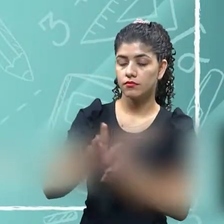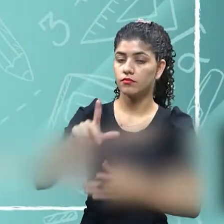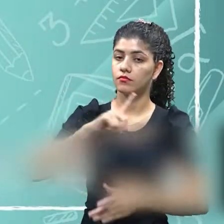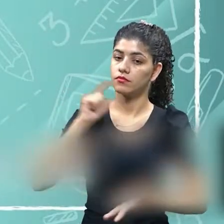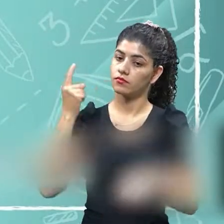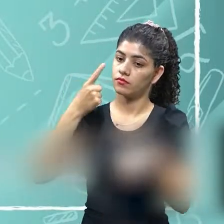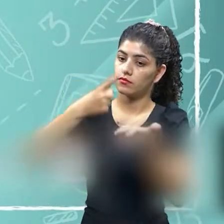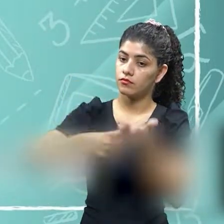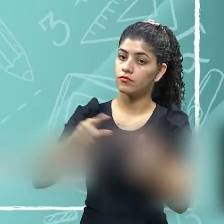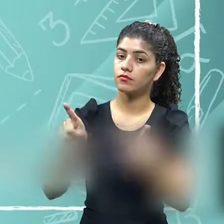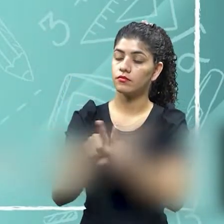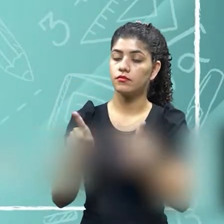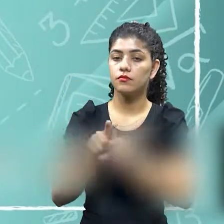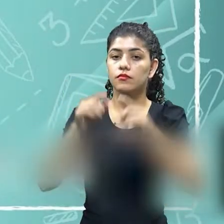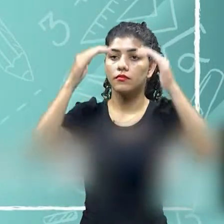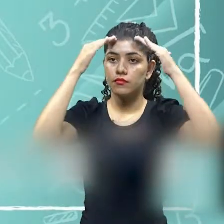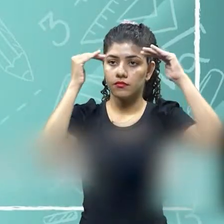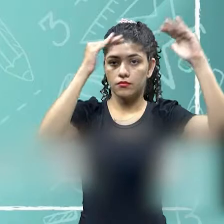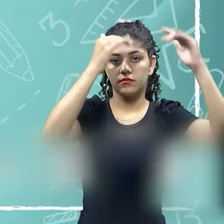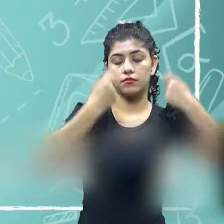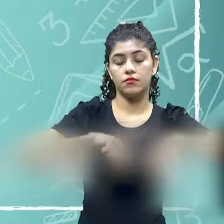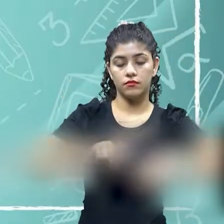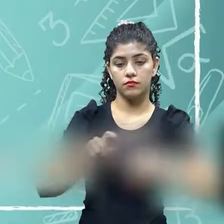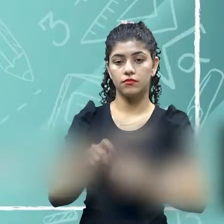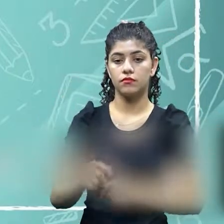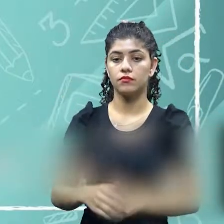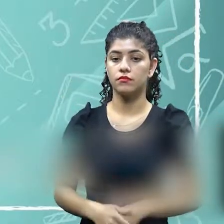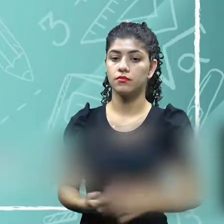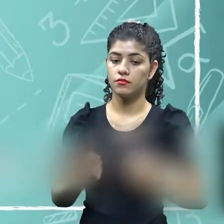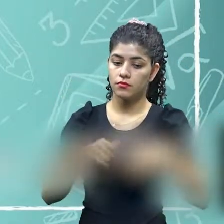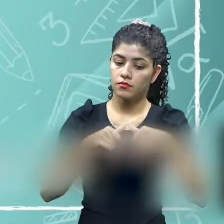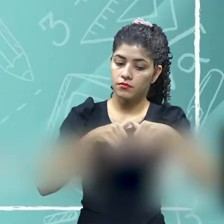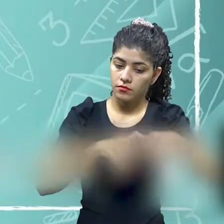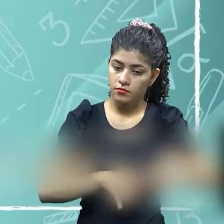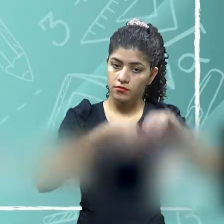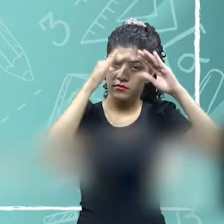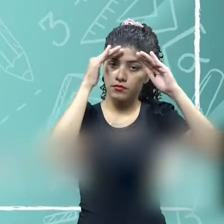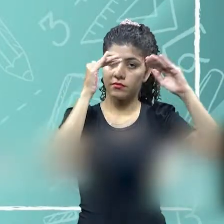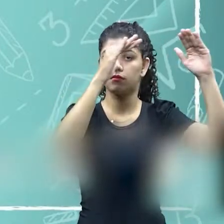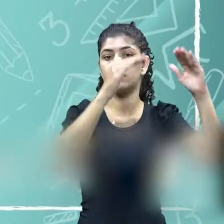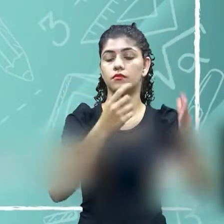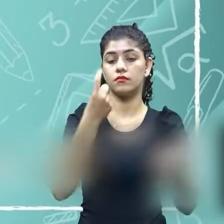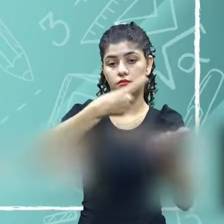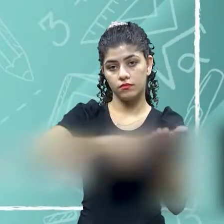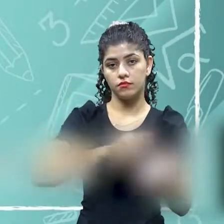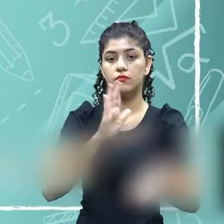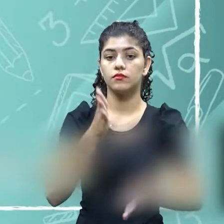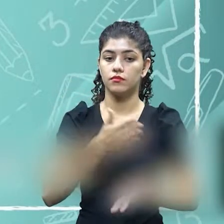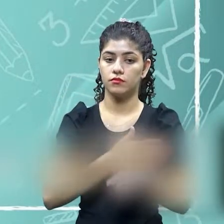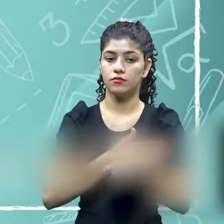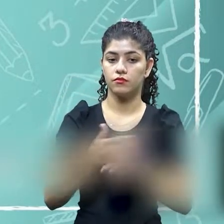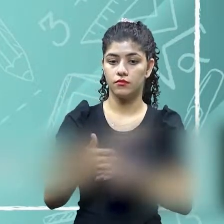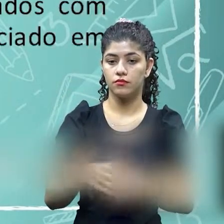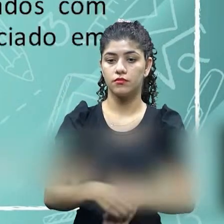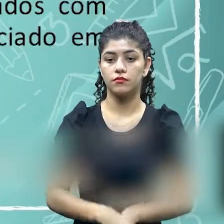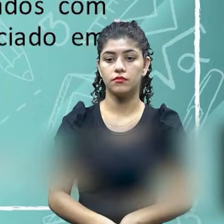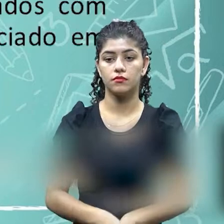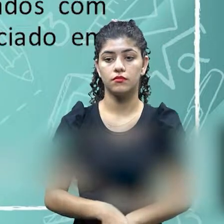os acordos e os protocolos. Então todos os países, para se manter dentro da zona, têm que cumprir aquilo que foi